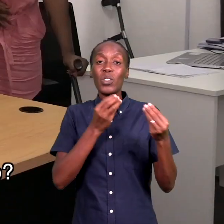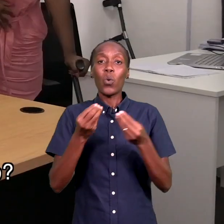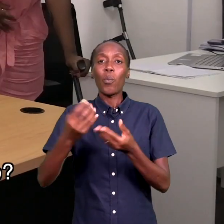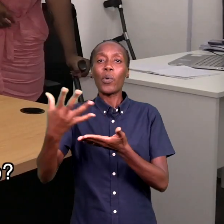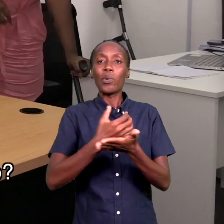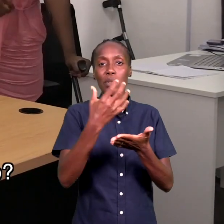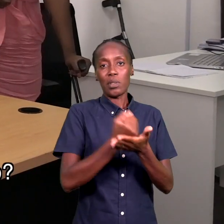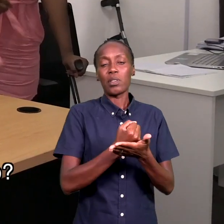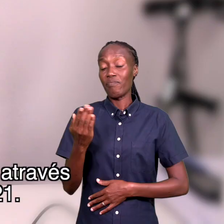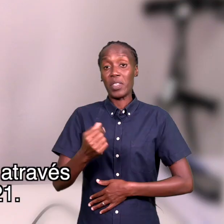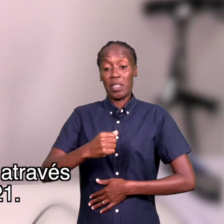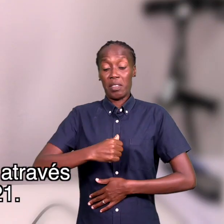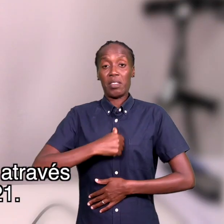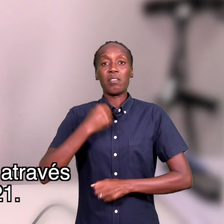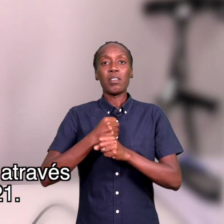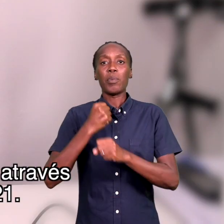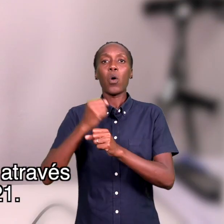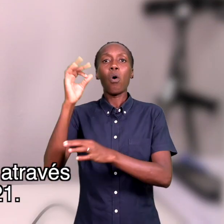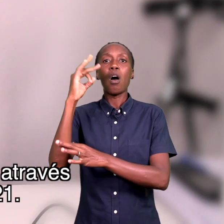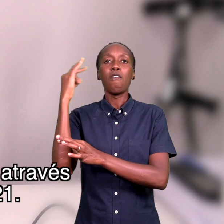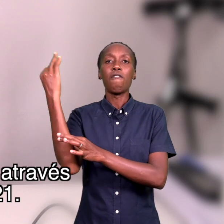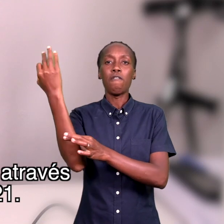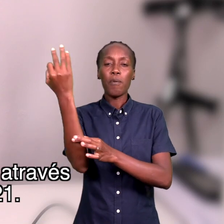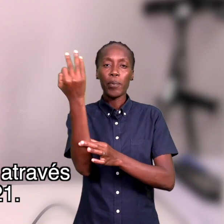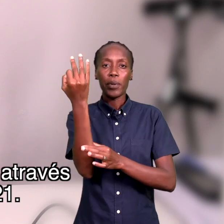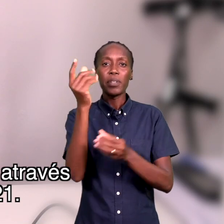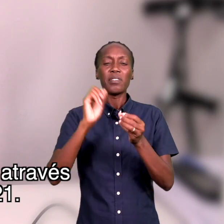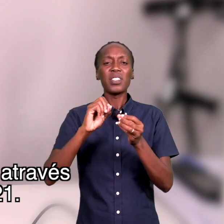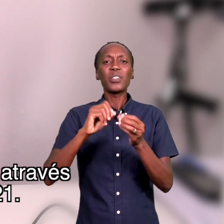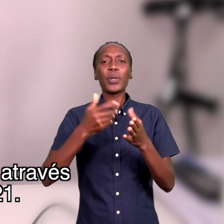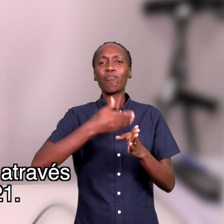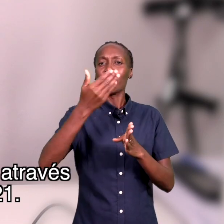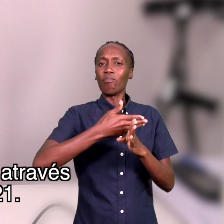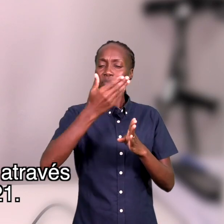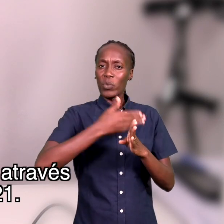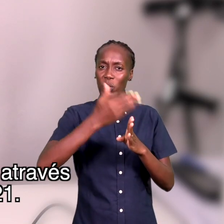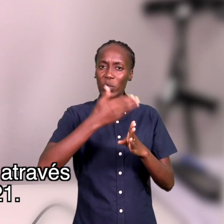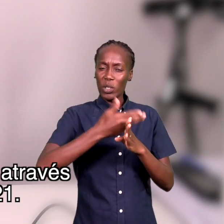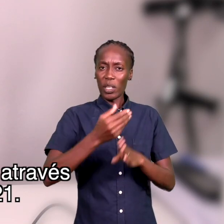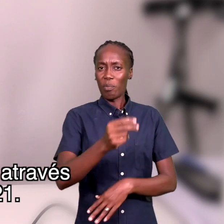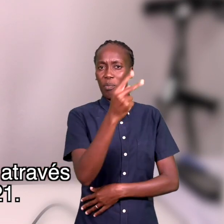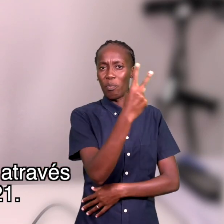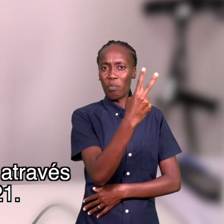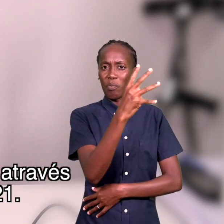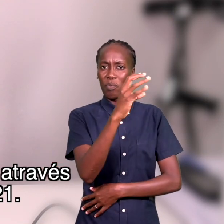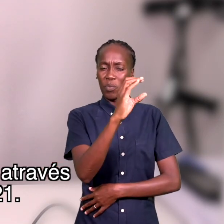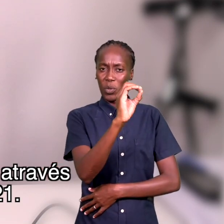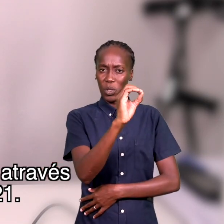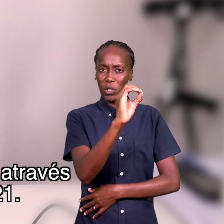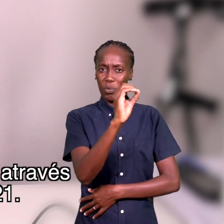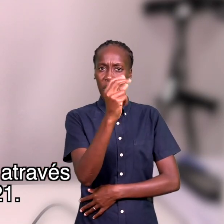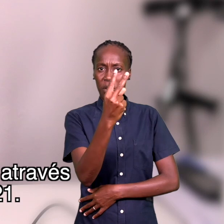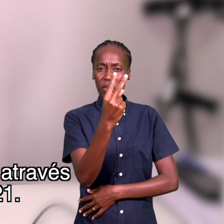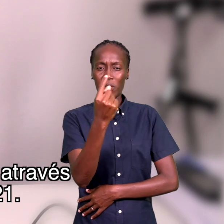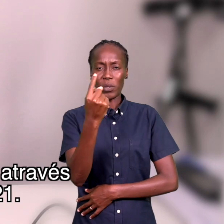conseguiram tal efeito? Comecei a trabalhar no FAMOD através de um estágio. Então, eu fui